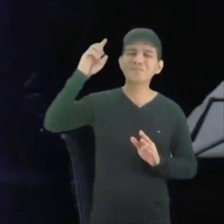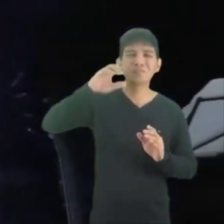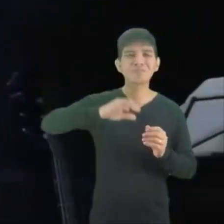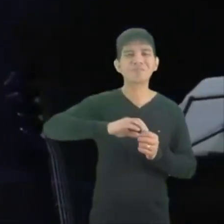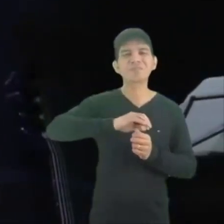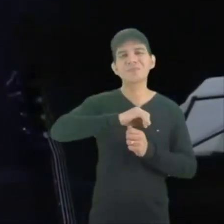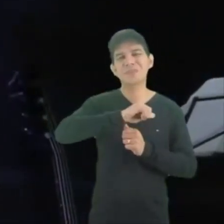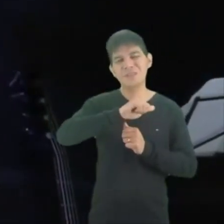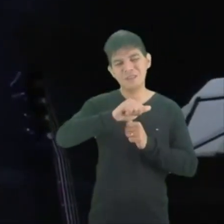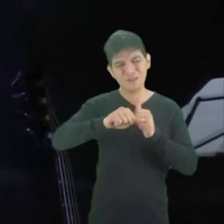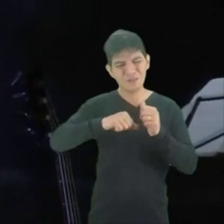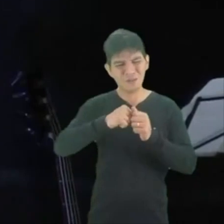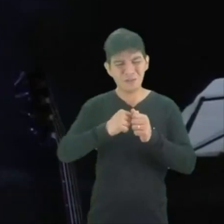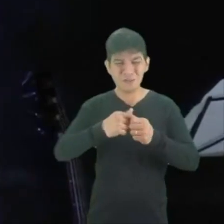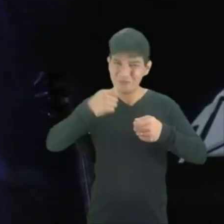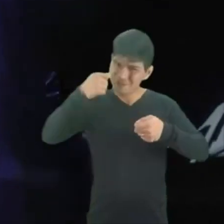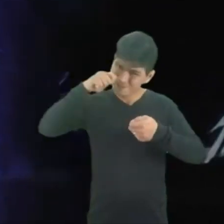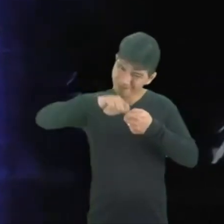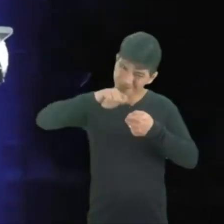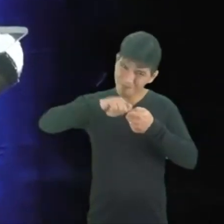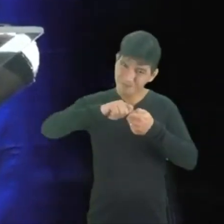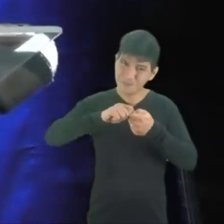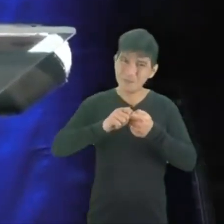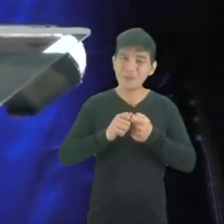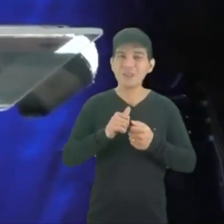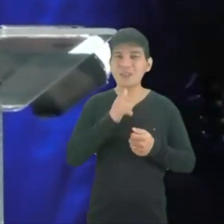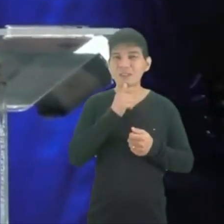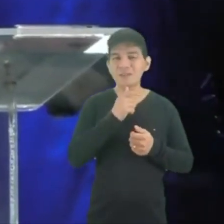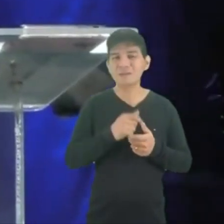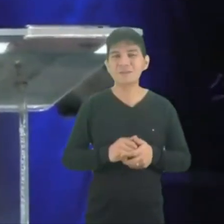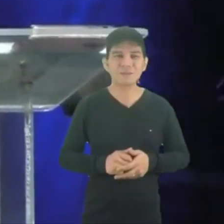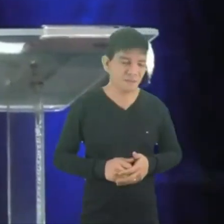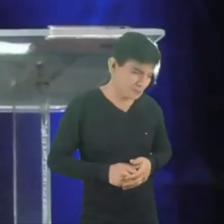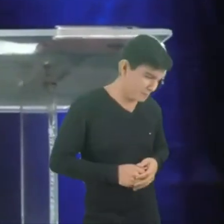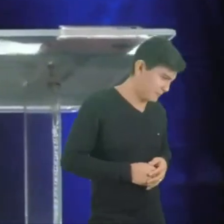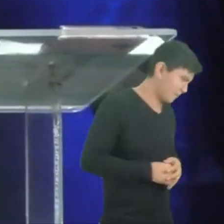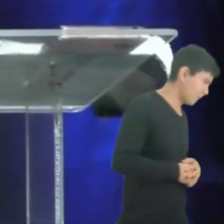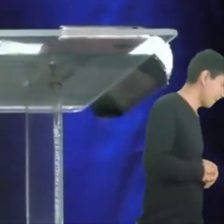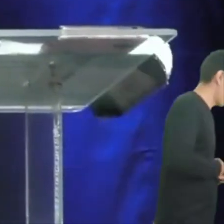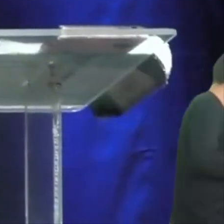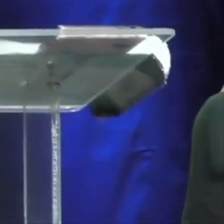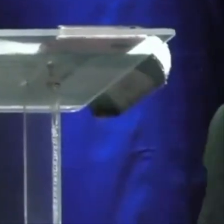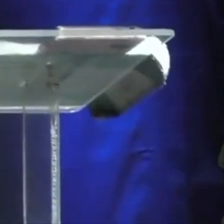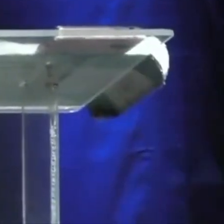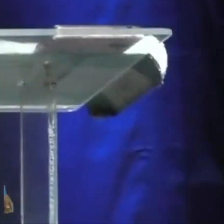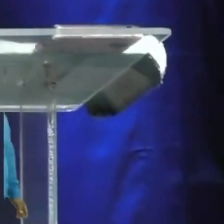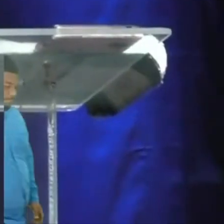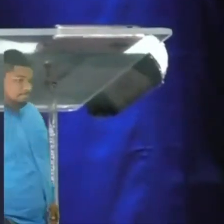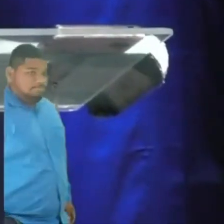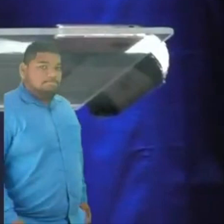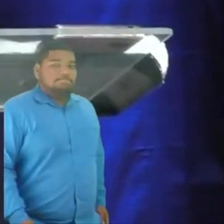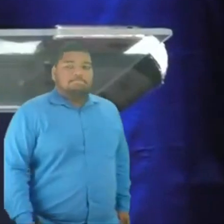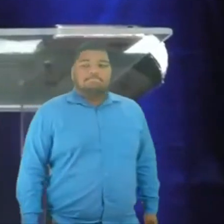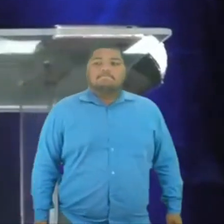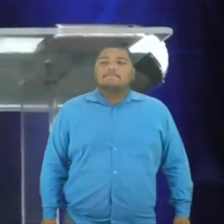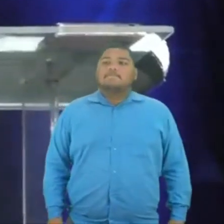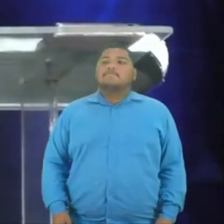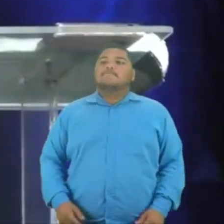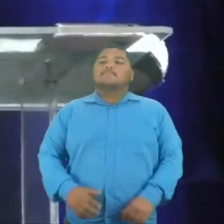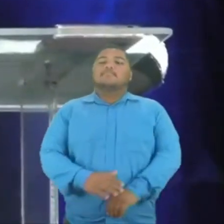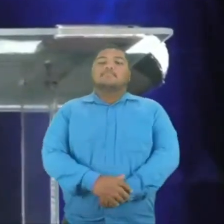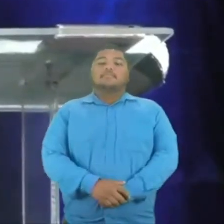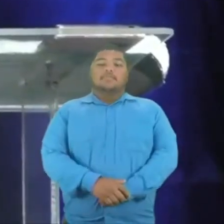dele agir. Por exemplo, a gente sempre acha que o relógio de Deus está atrasado em relação ao nosso,